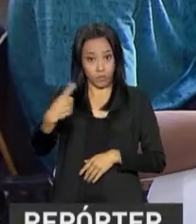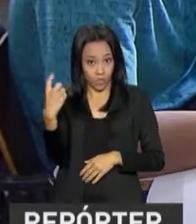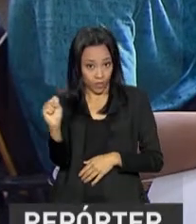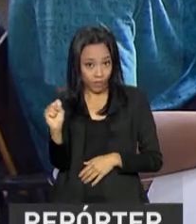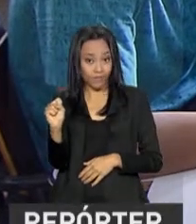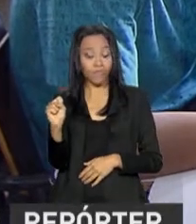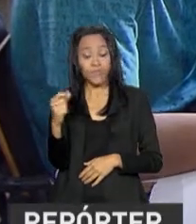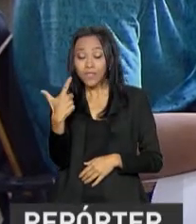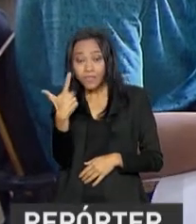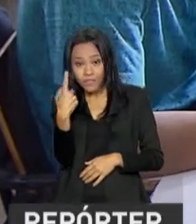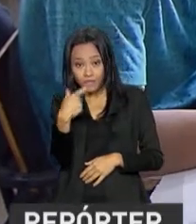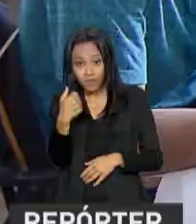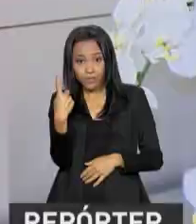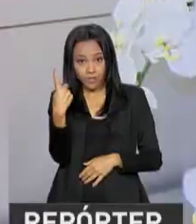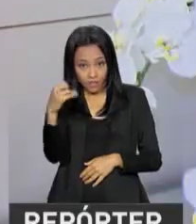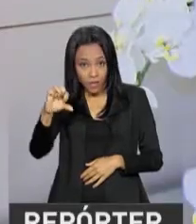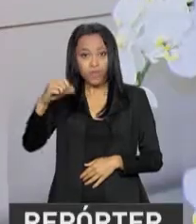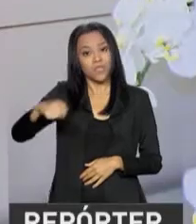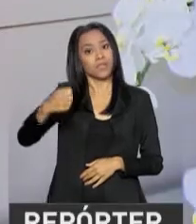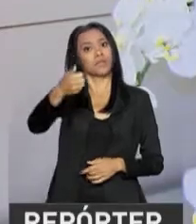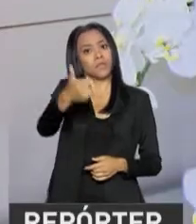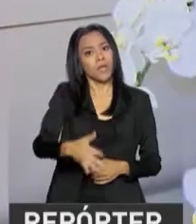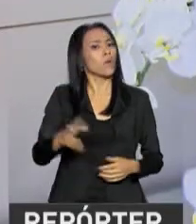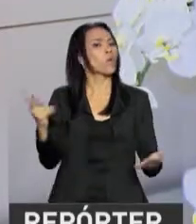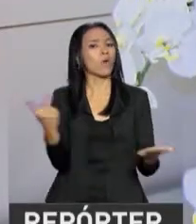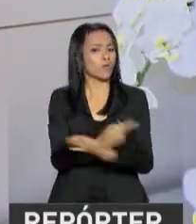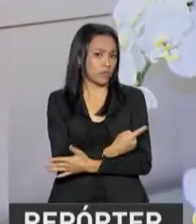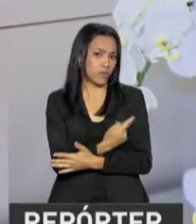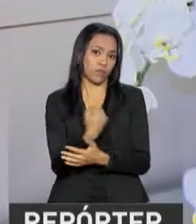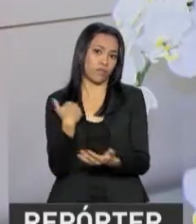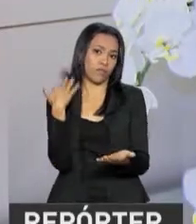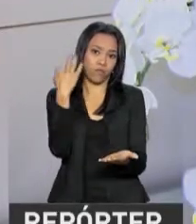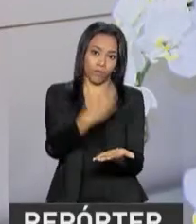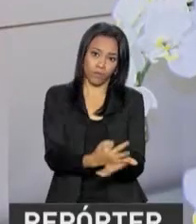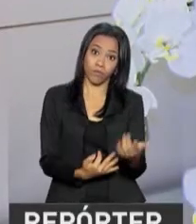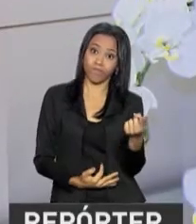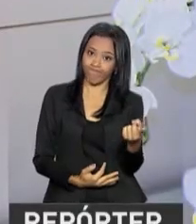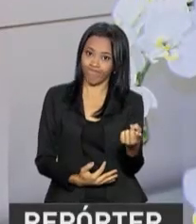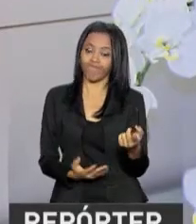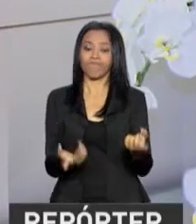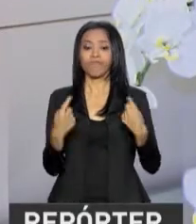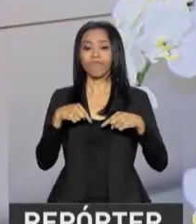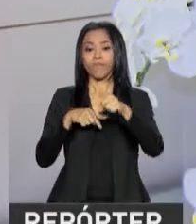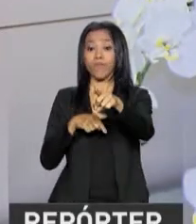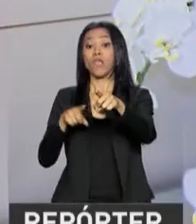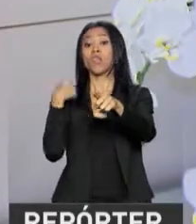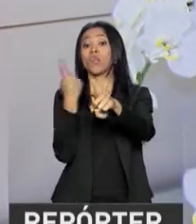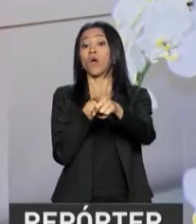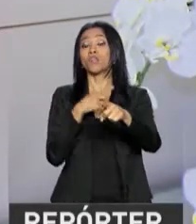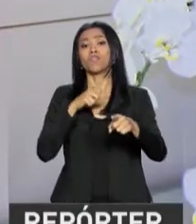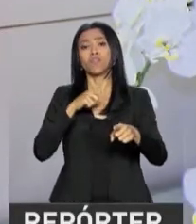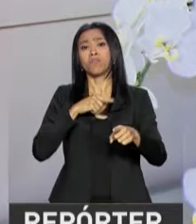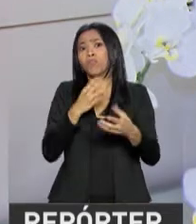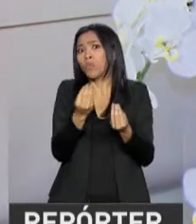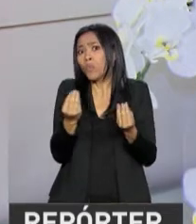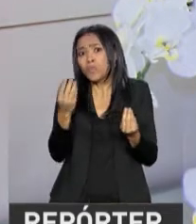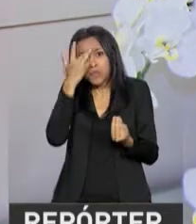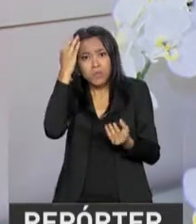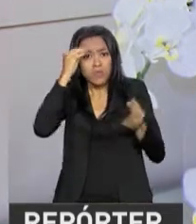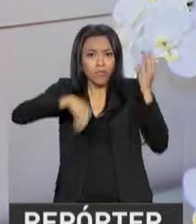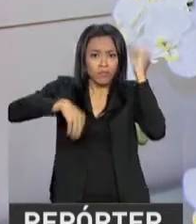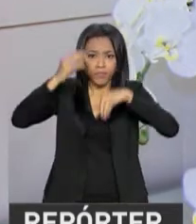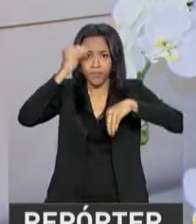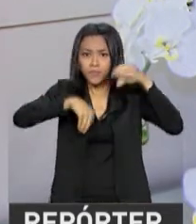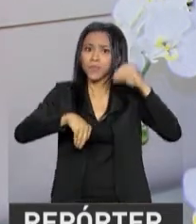terão que justificar a ausência em seja gratuito para todos nós tivemos um número muito grande de abstenção ano passado que